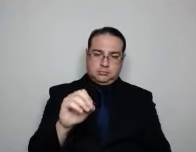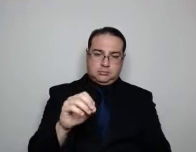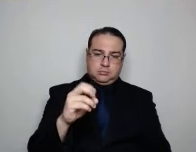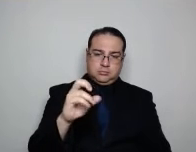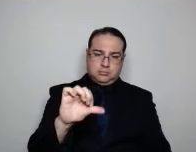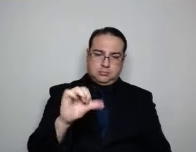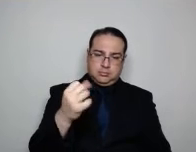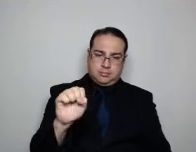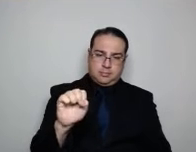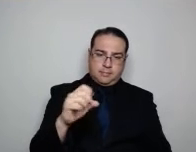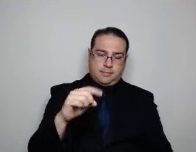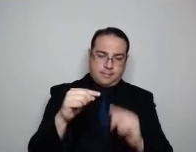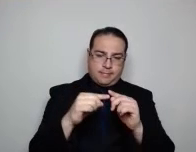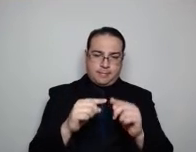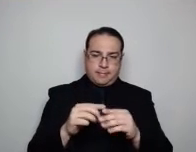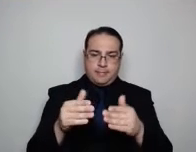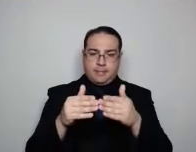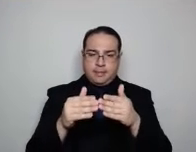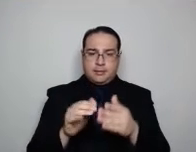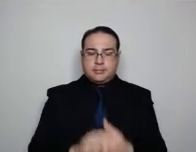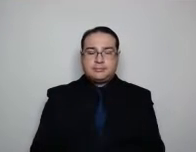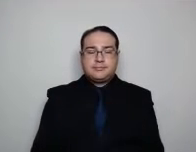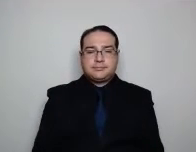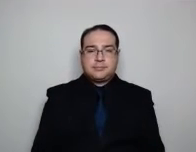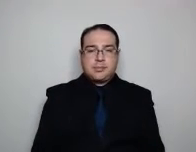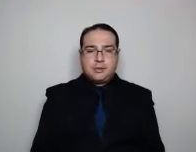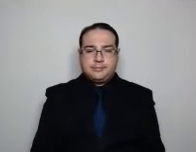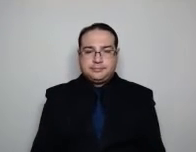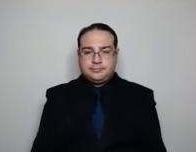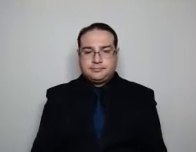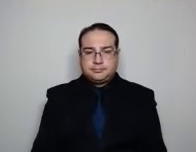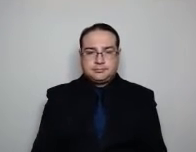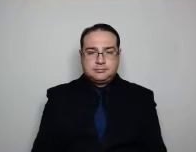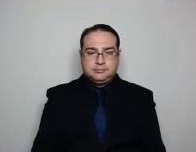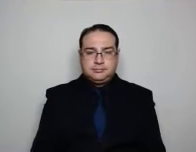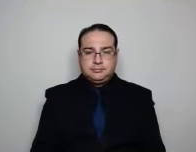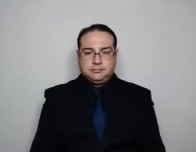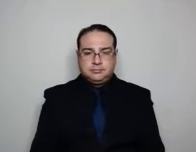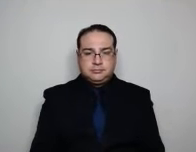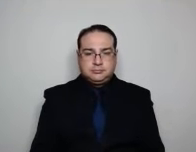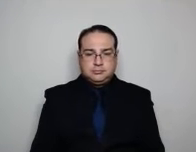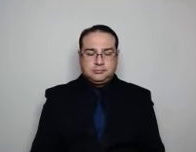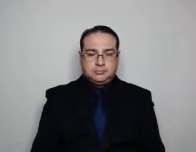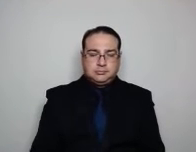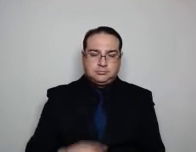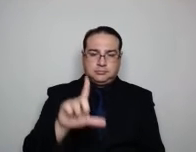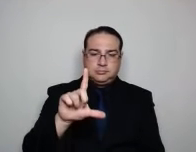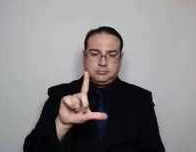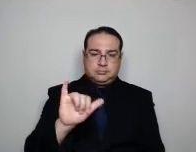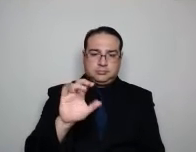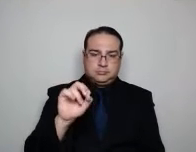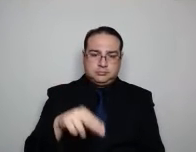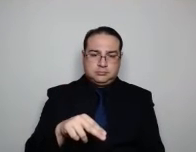08-10-502-98, agravante apivida, e agravado é Leone Vieira das Neves.